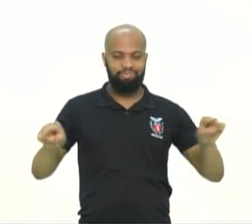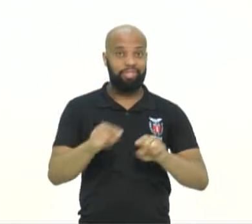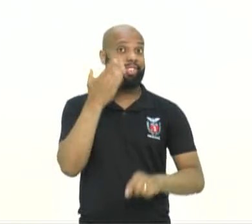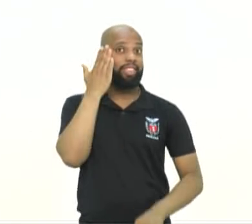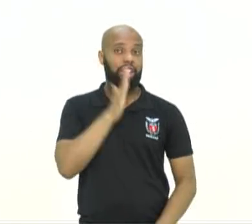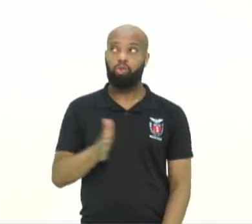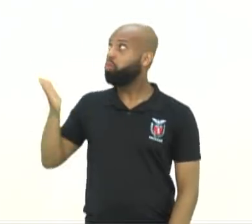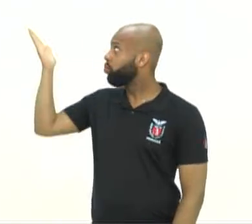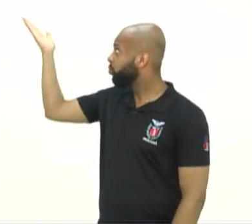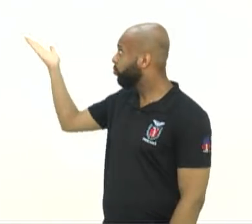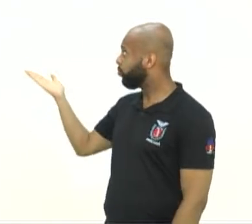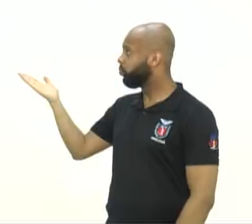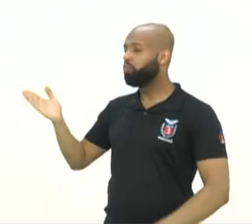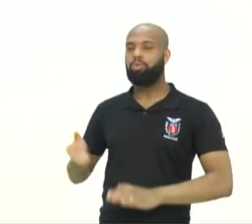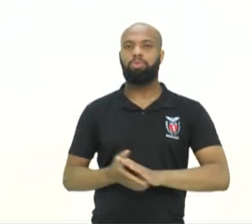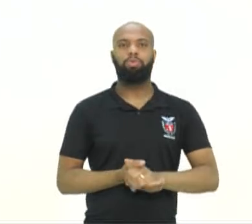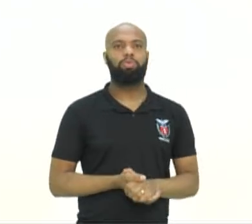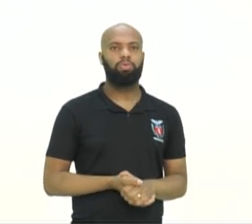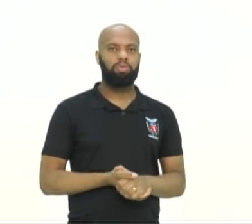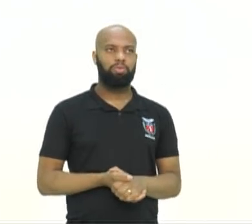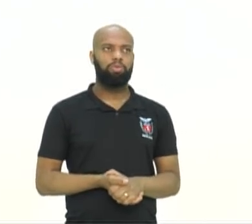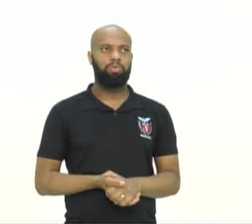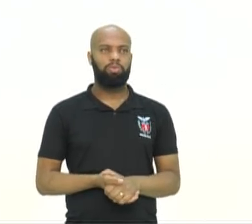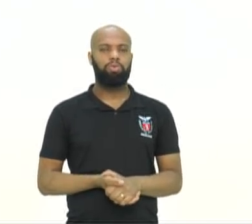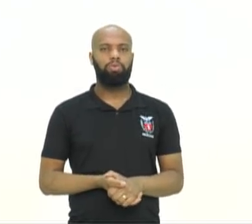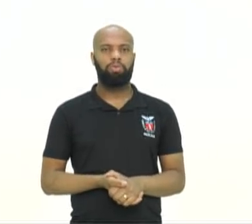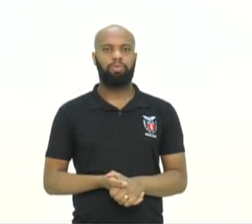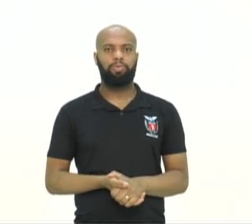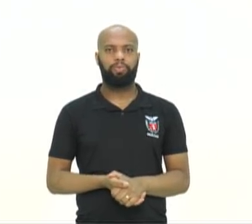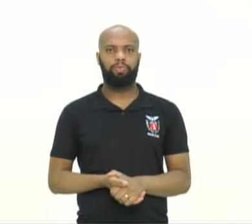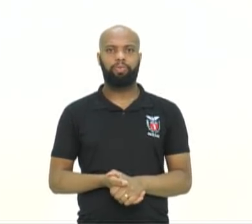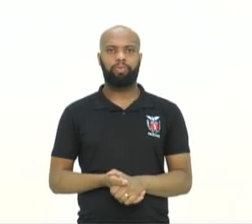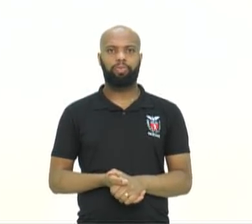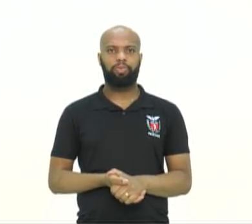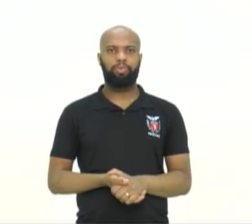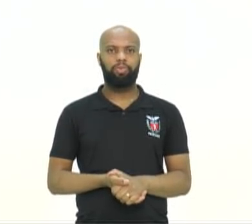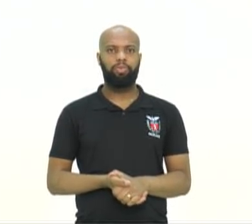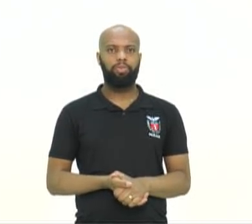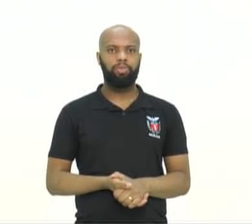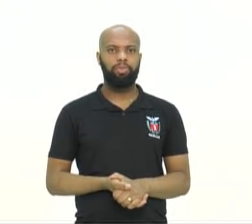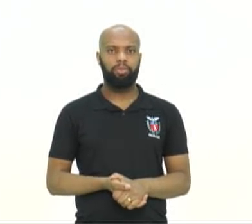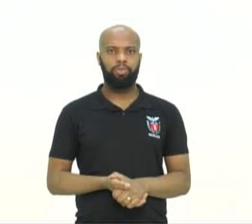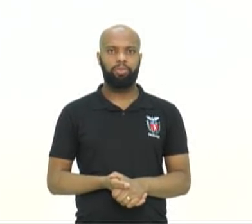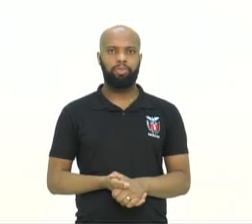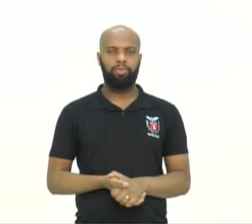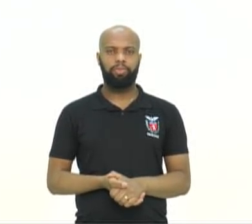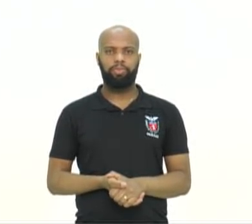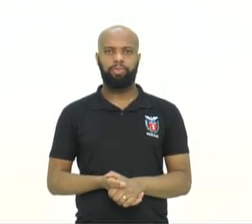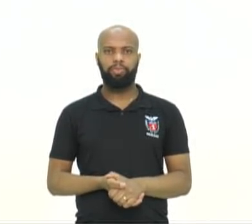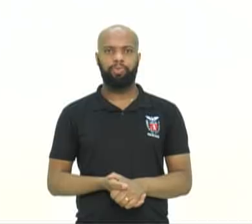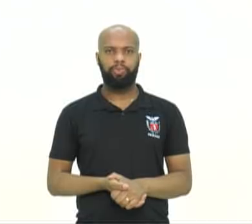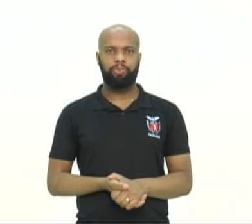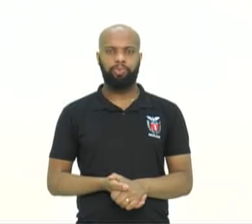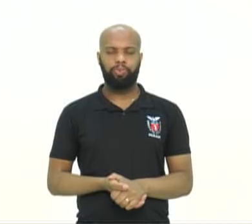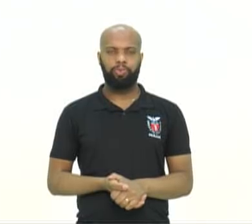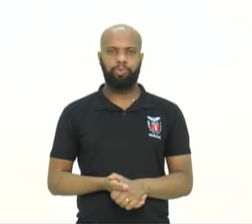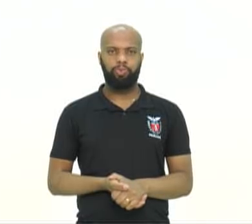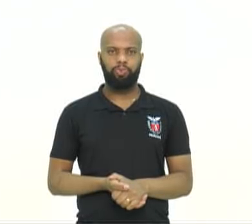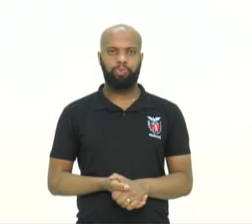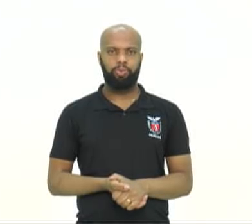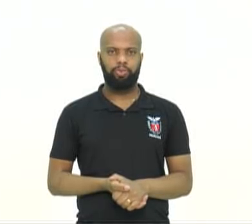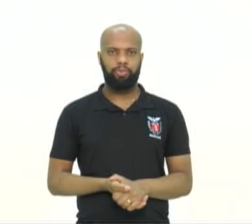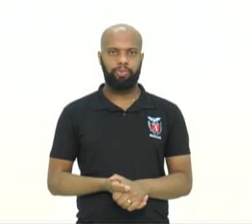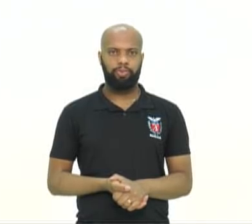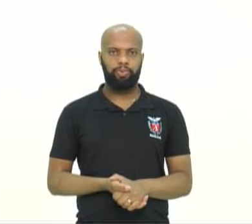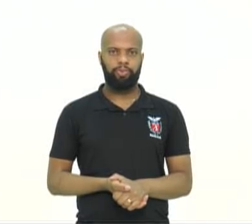really understood art and wanted me to take up a safe job, but I wanted this to be my